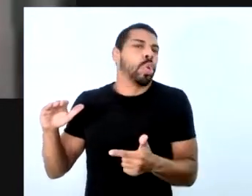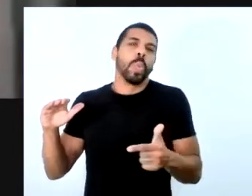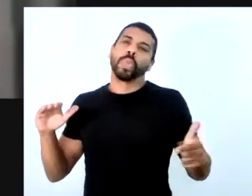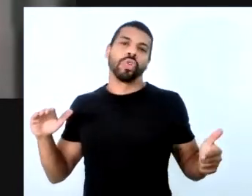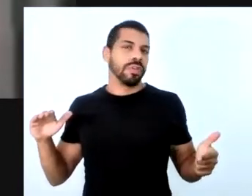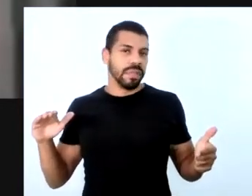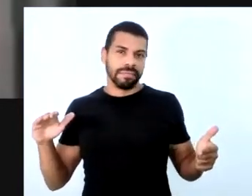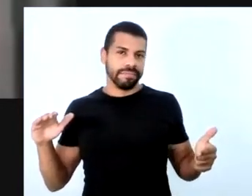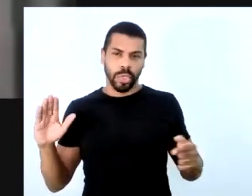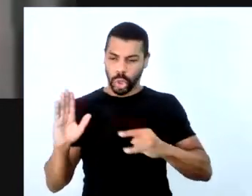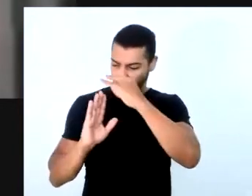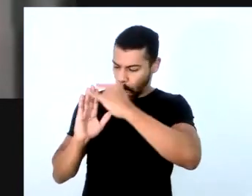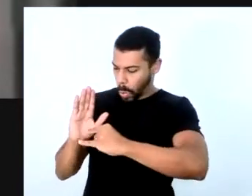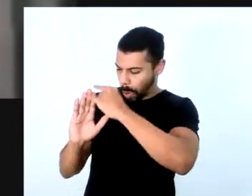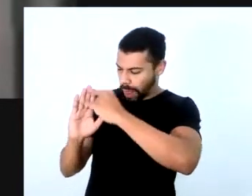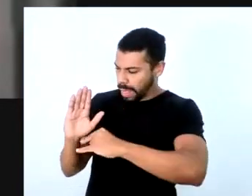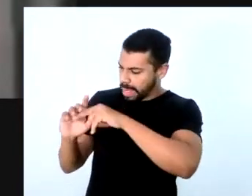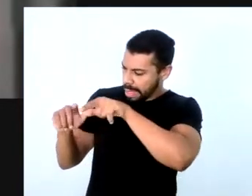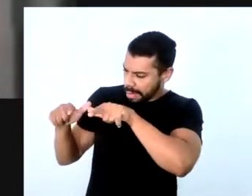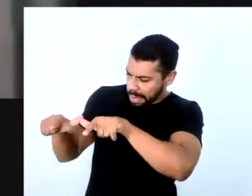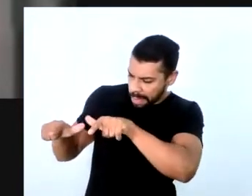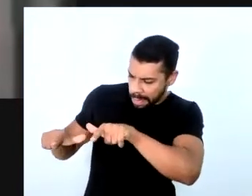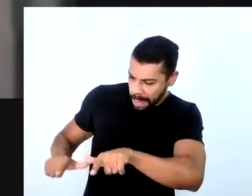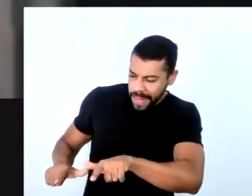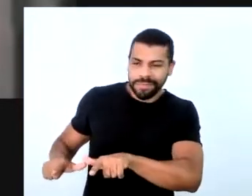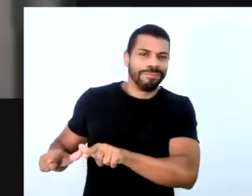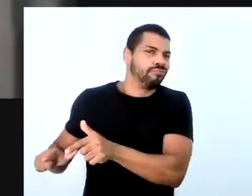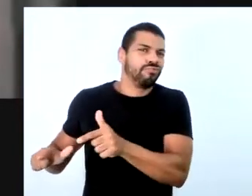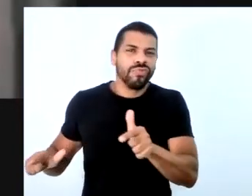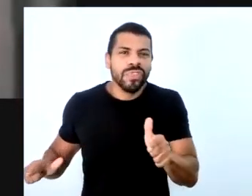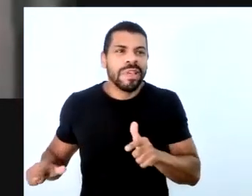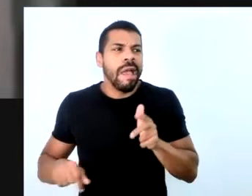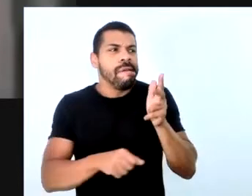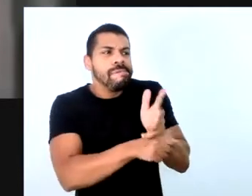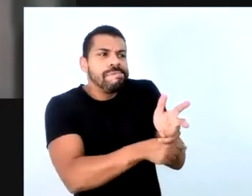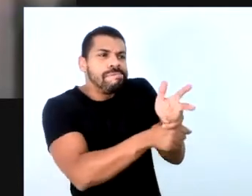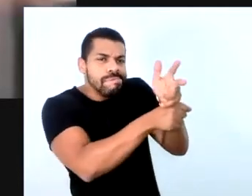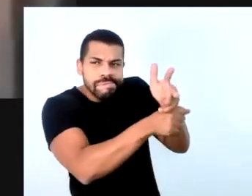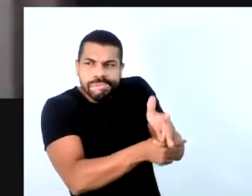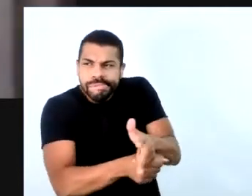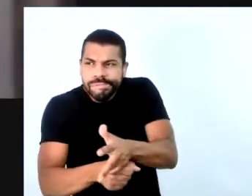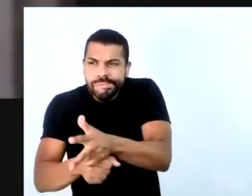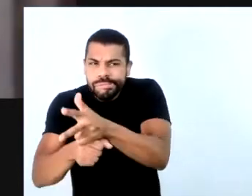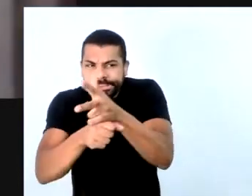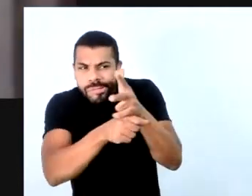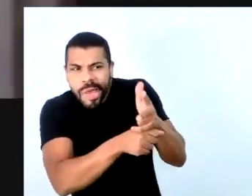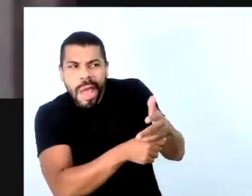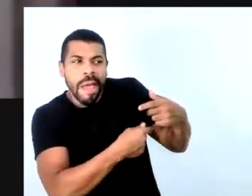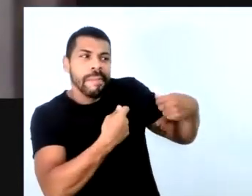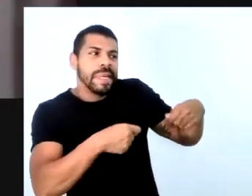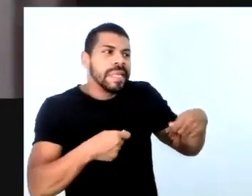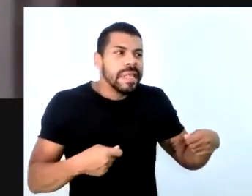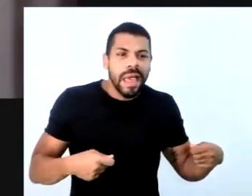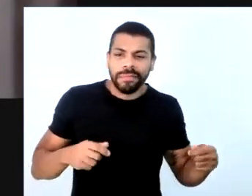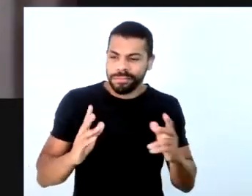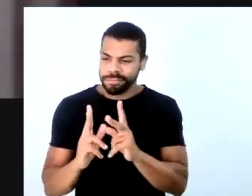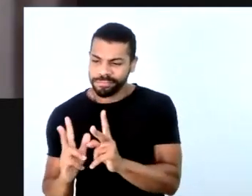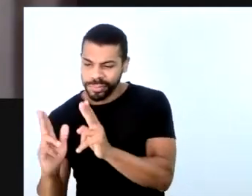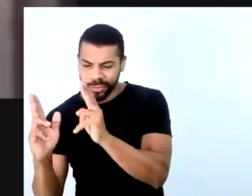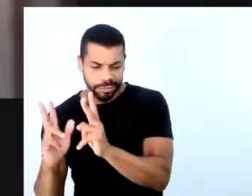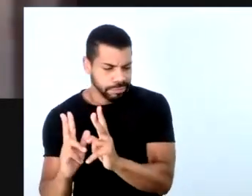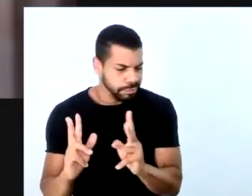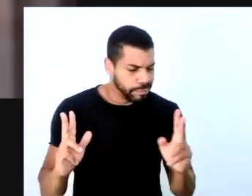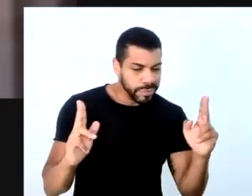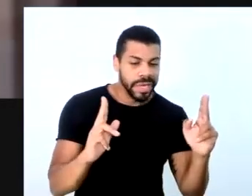precisava de arquivo também. Só que não tinha esse arquivo, porque aí a gente desceu para filmar, a gente filmava umas coisas e a